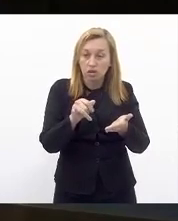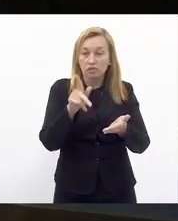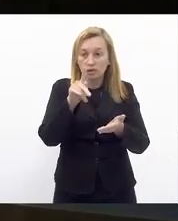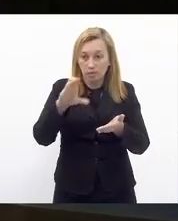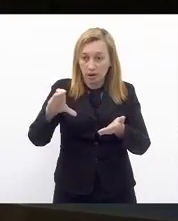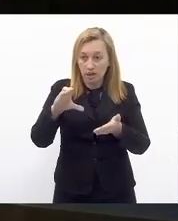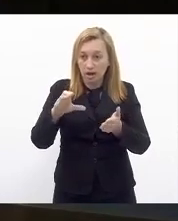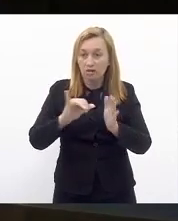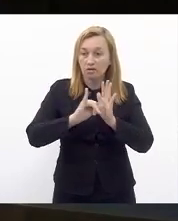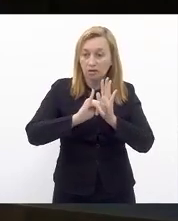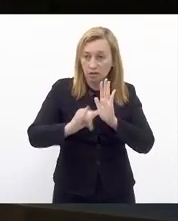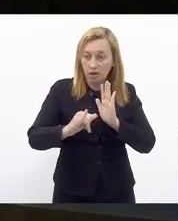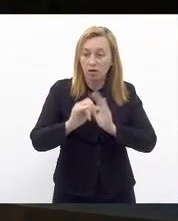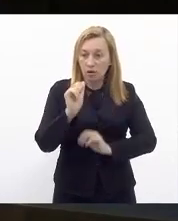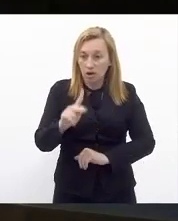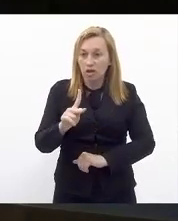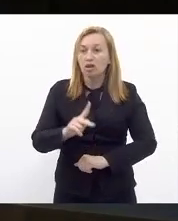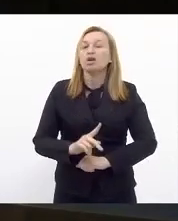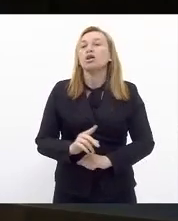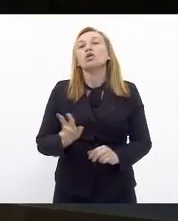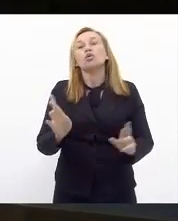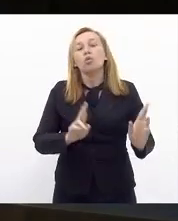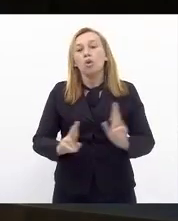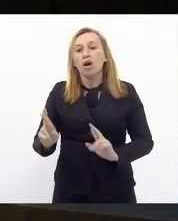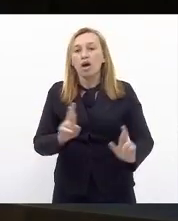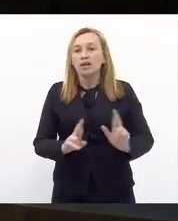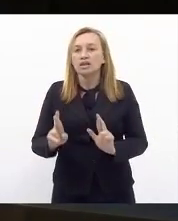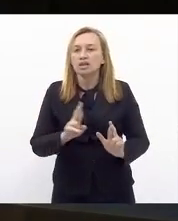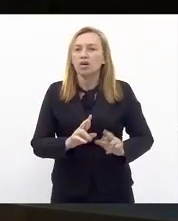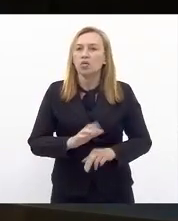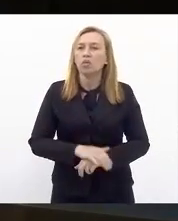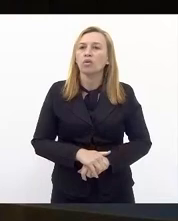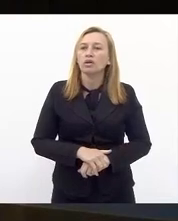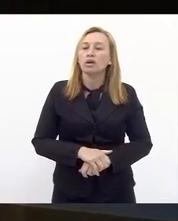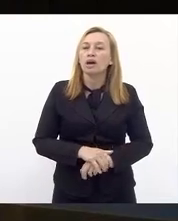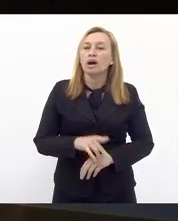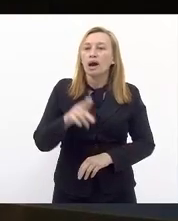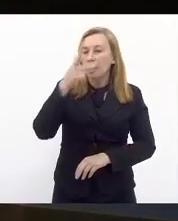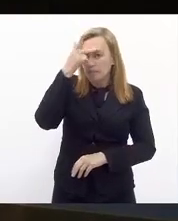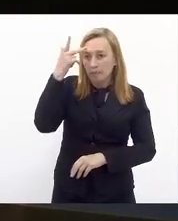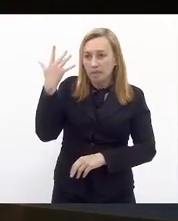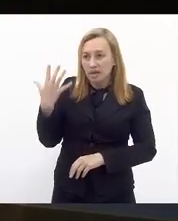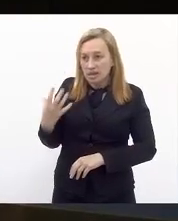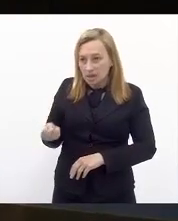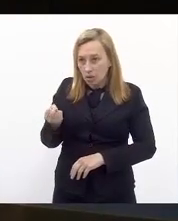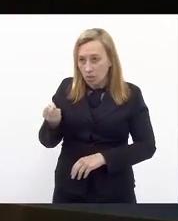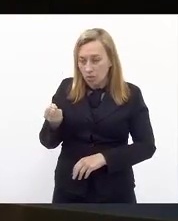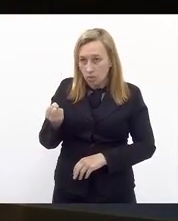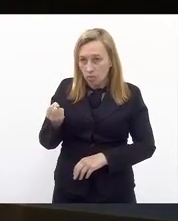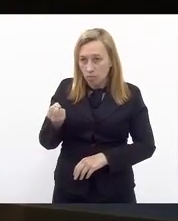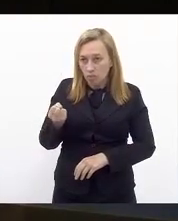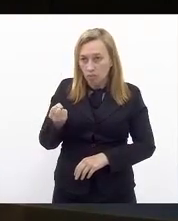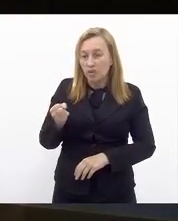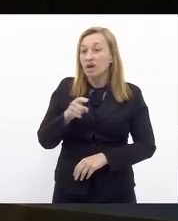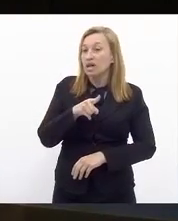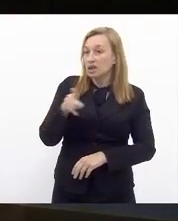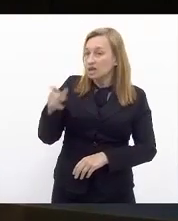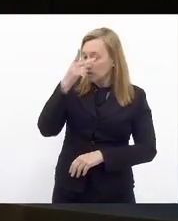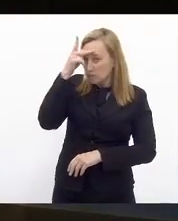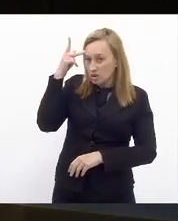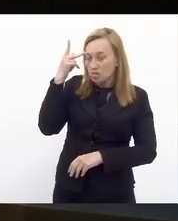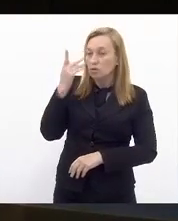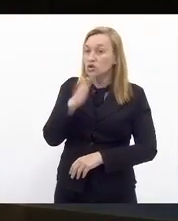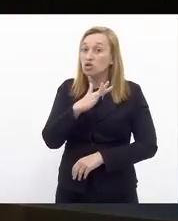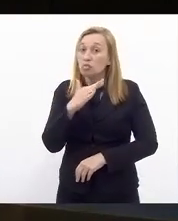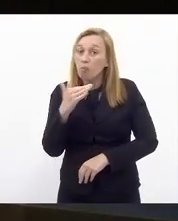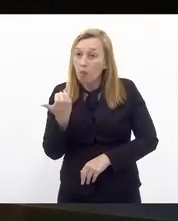a PEC Ah tá e com relação a pensão tá dessas pessoas